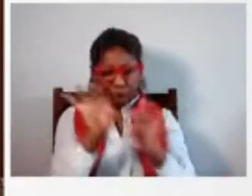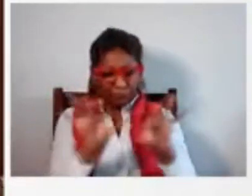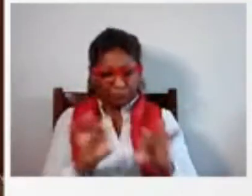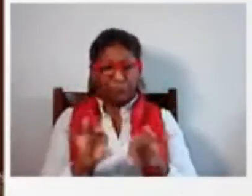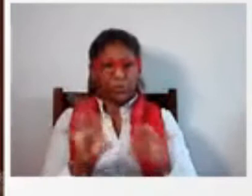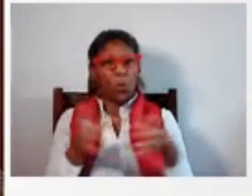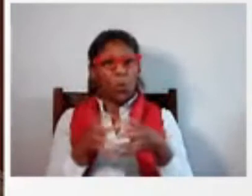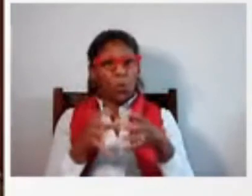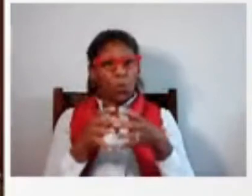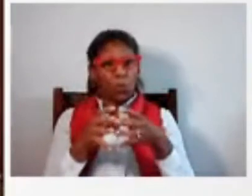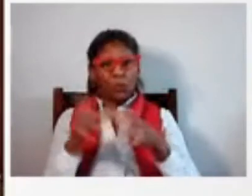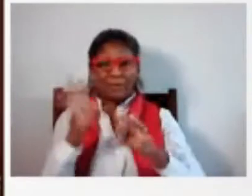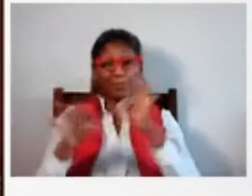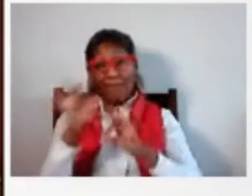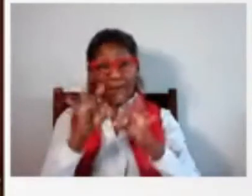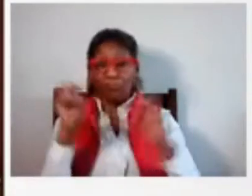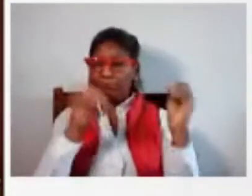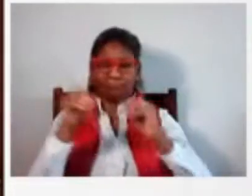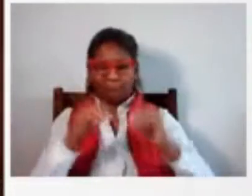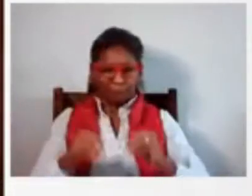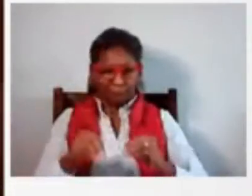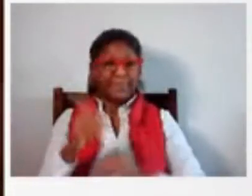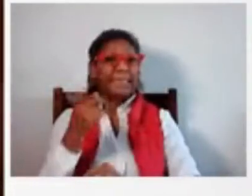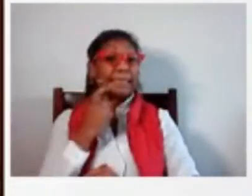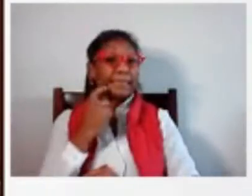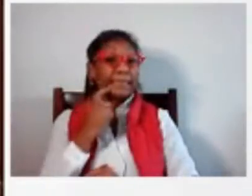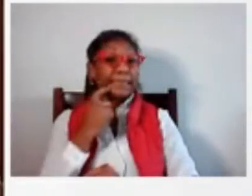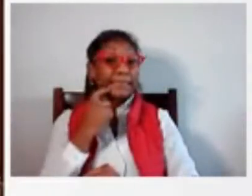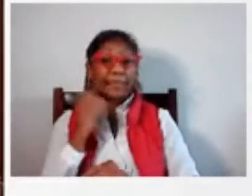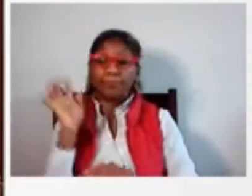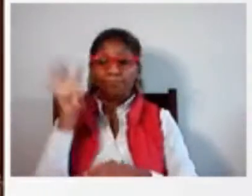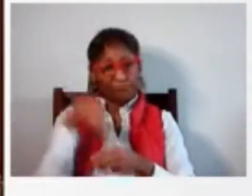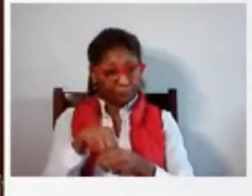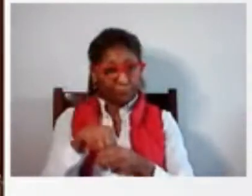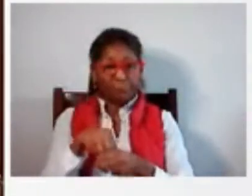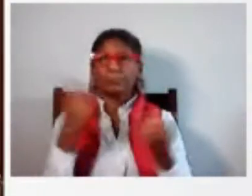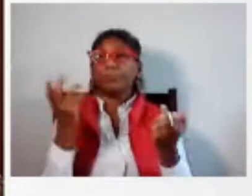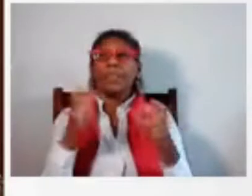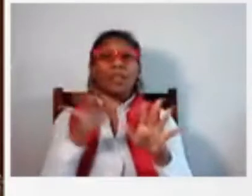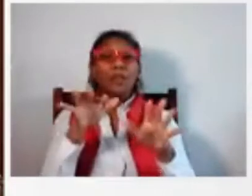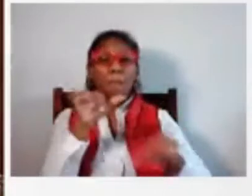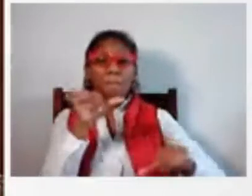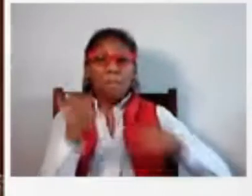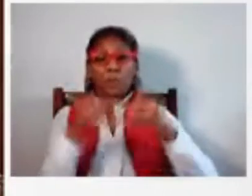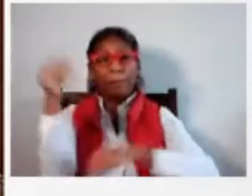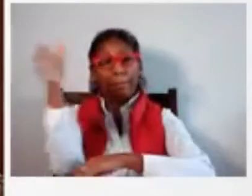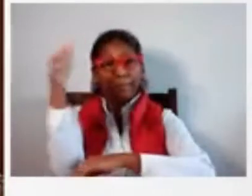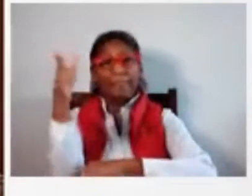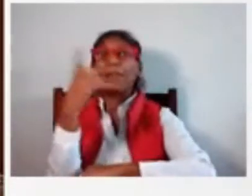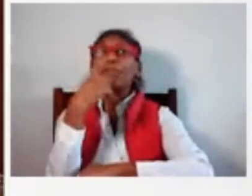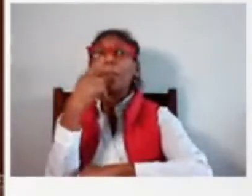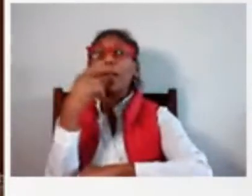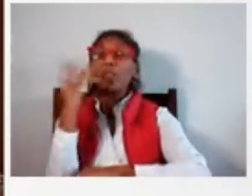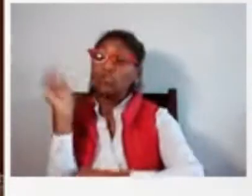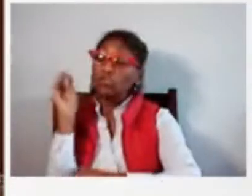técnica faz rodar o modelo na sexta. Se houver regiões migrando para a bandeira vermelha, Já na sexta-feira, as nossas